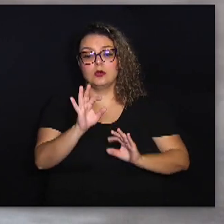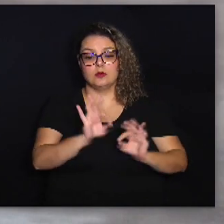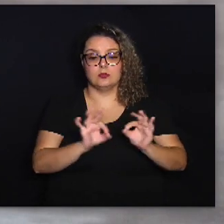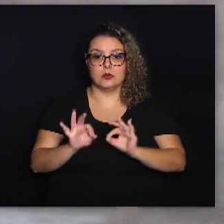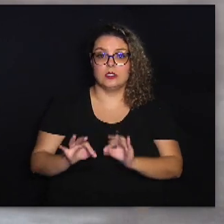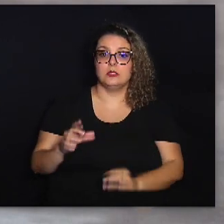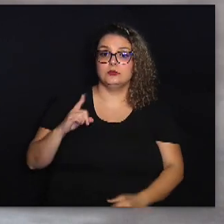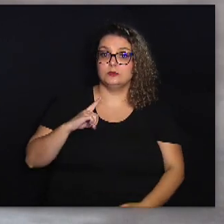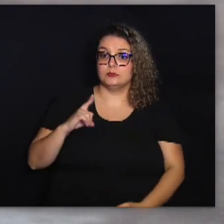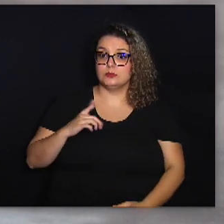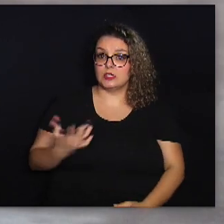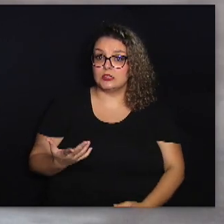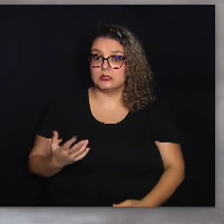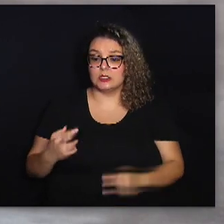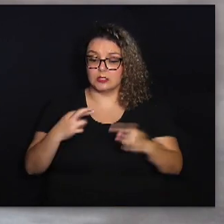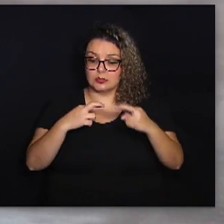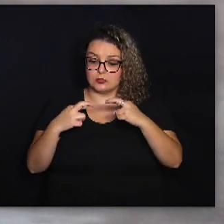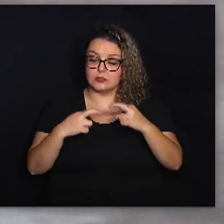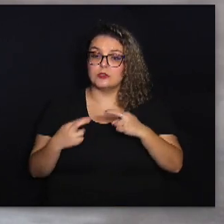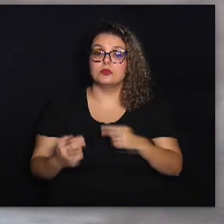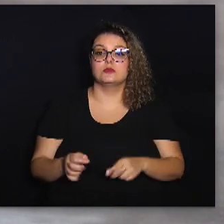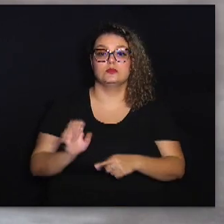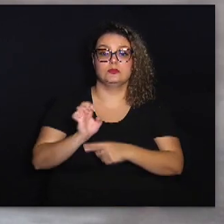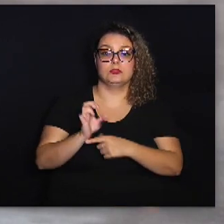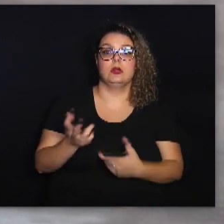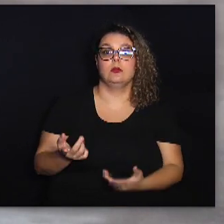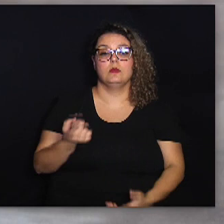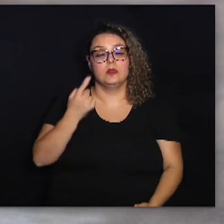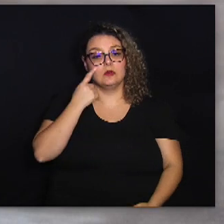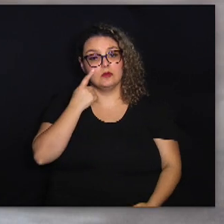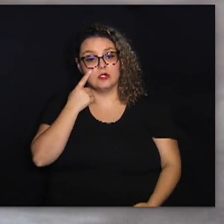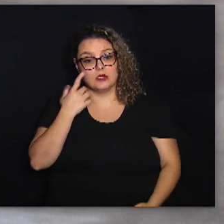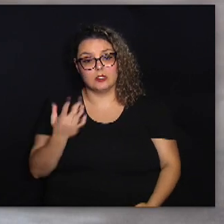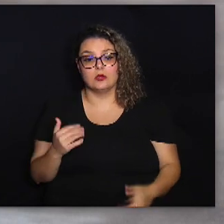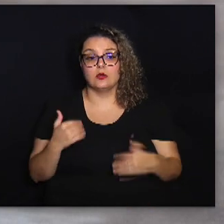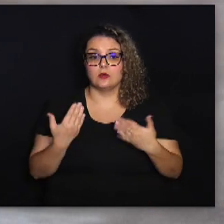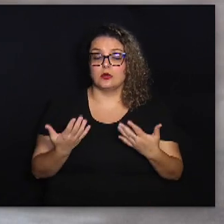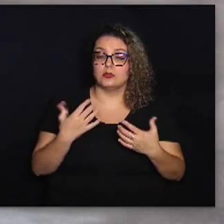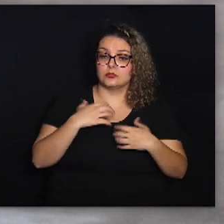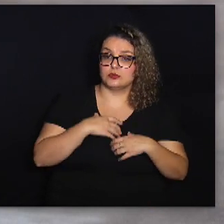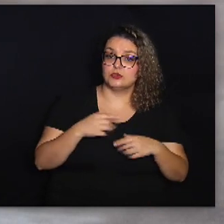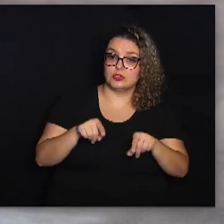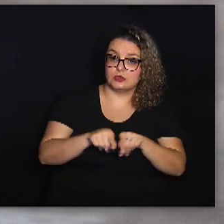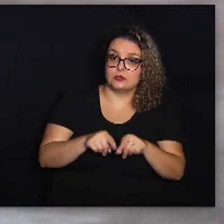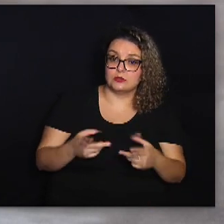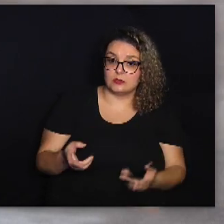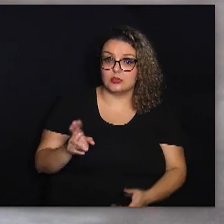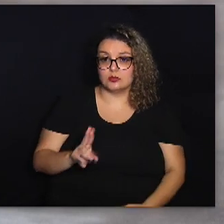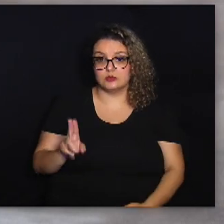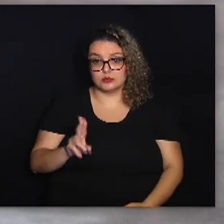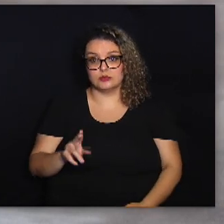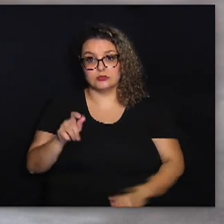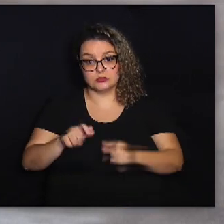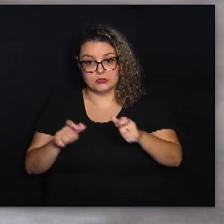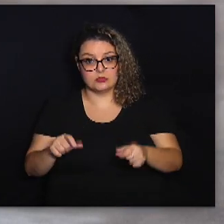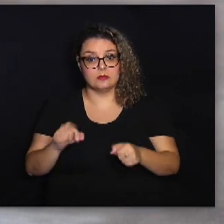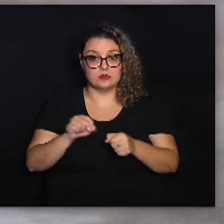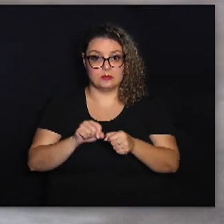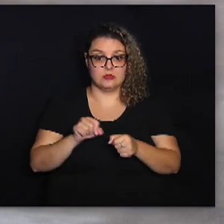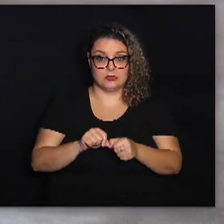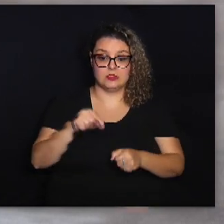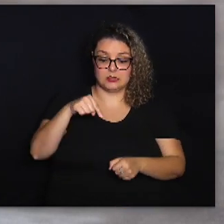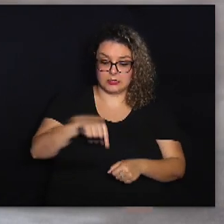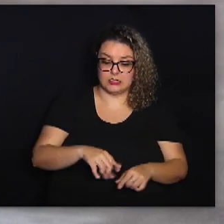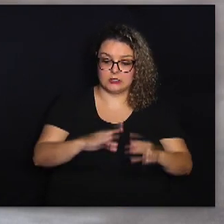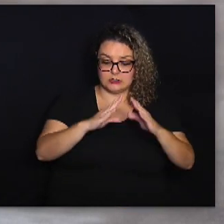Teria uma supervisão do Estado, então, para verificar quais as condições também, né, e a utilização que essa pessoa está fazendo dessa